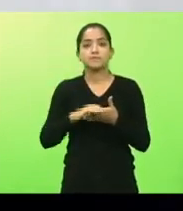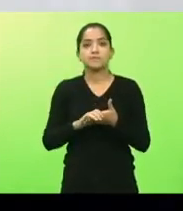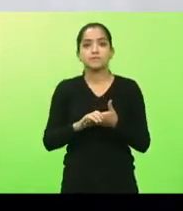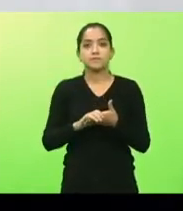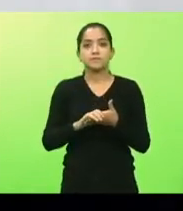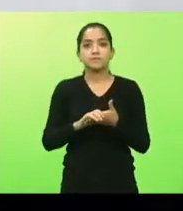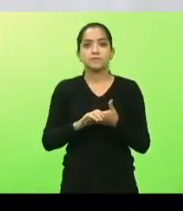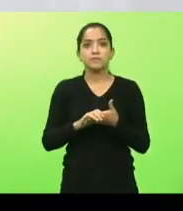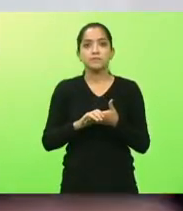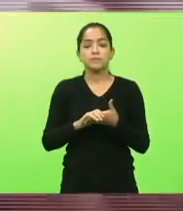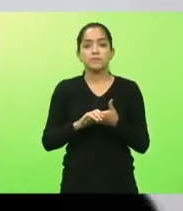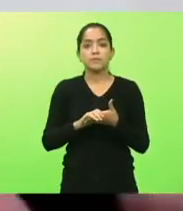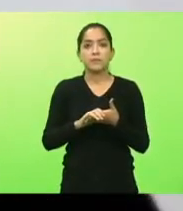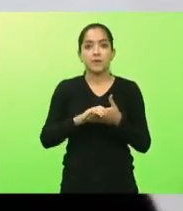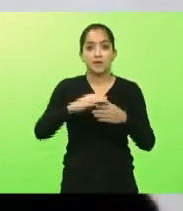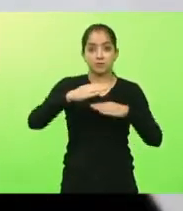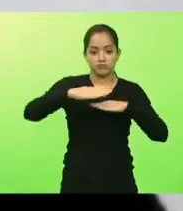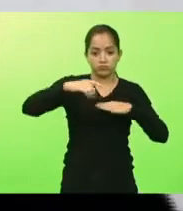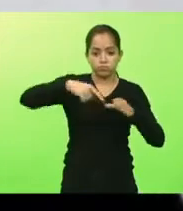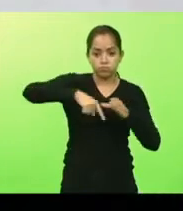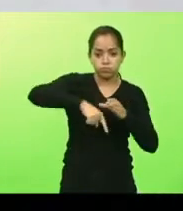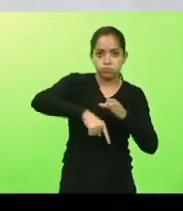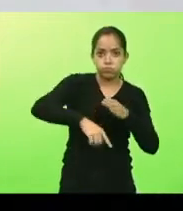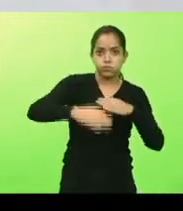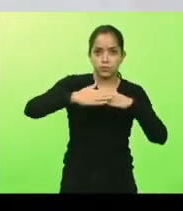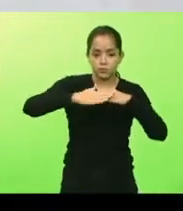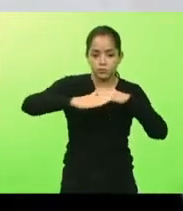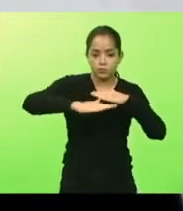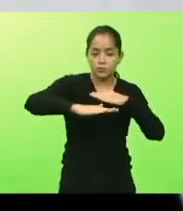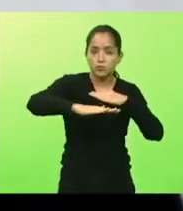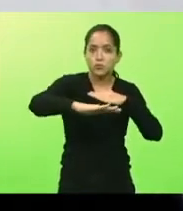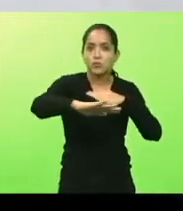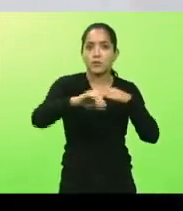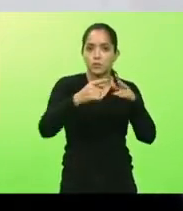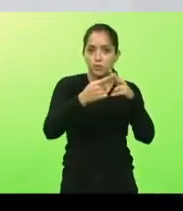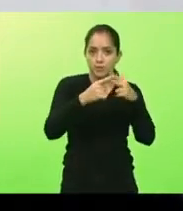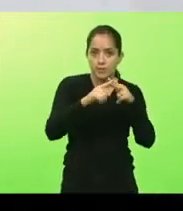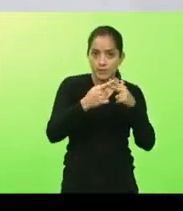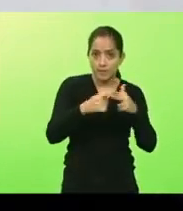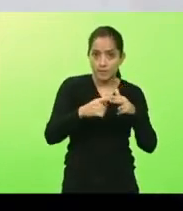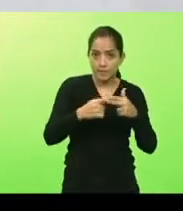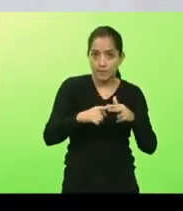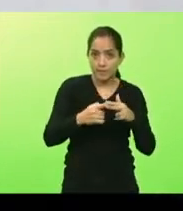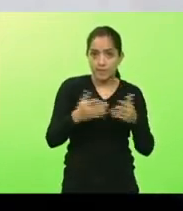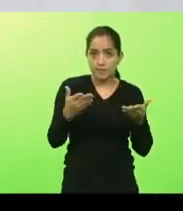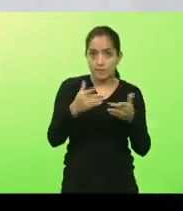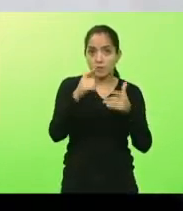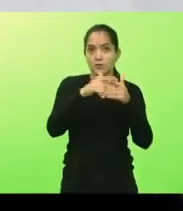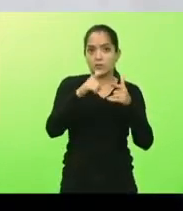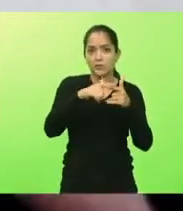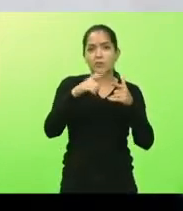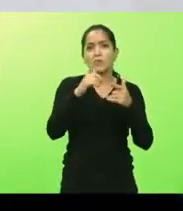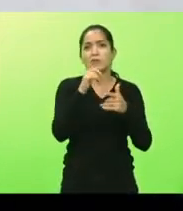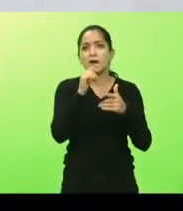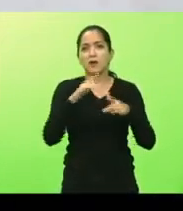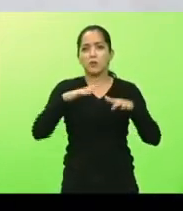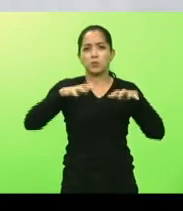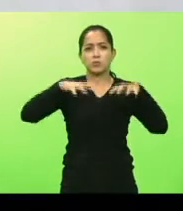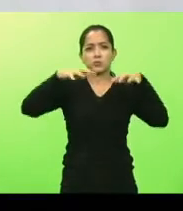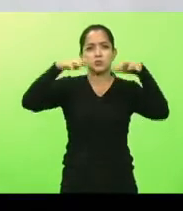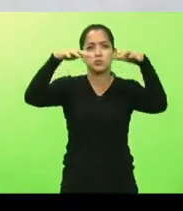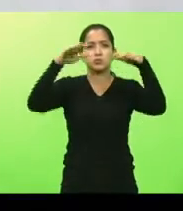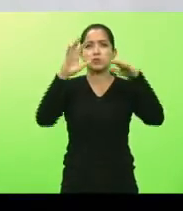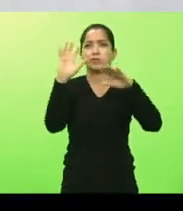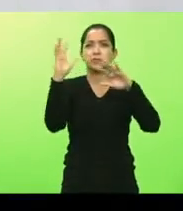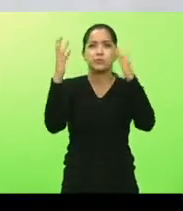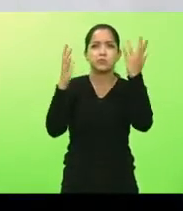a questão do tapa-buraco, e também entendo que estamos com problema de chuvas, de mau tempo,